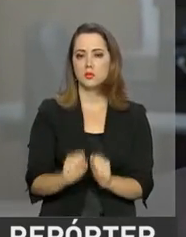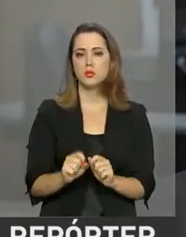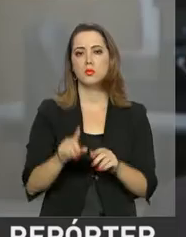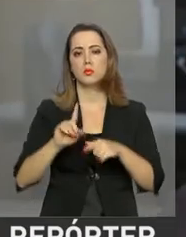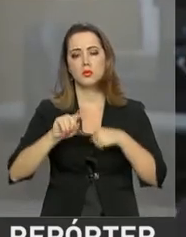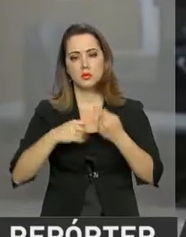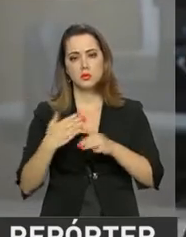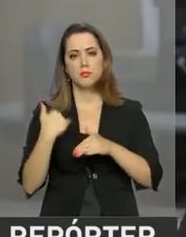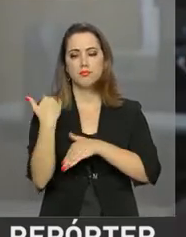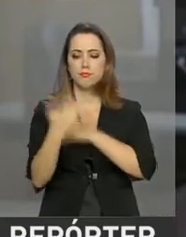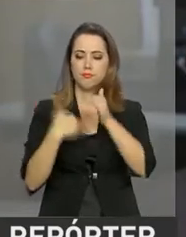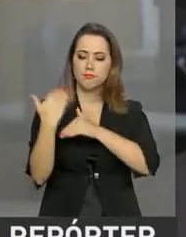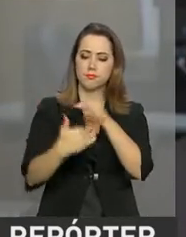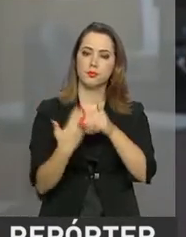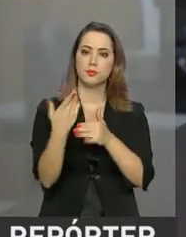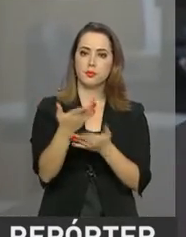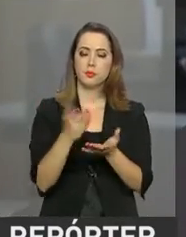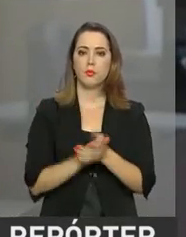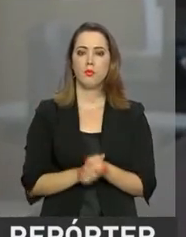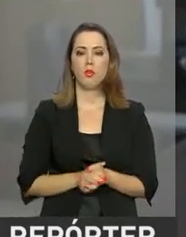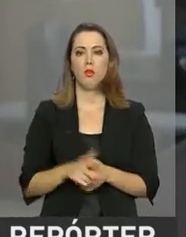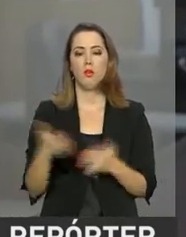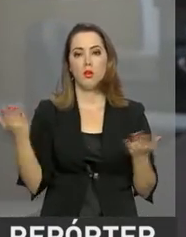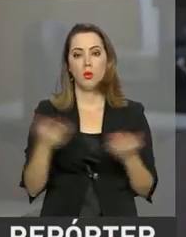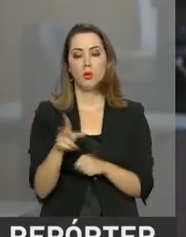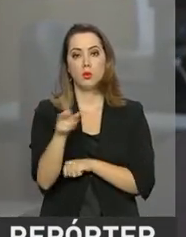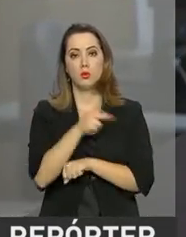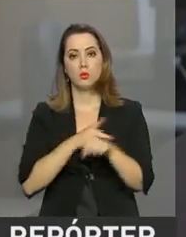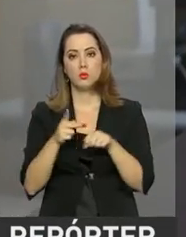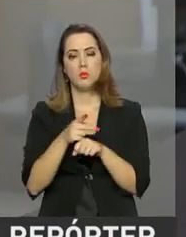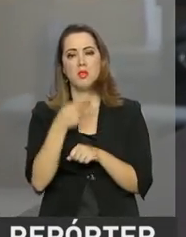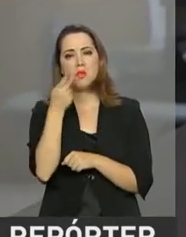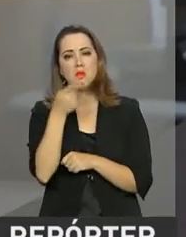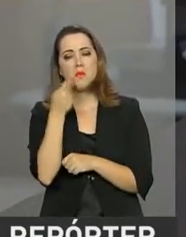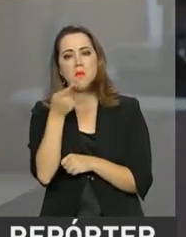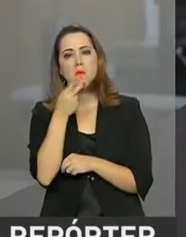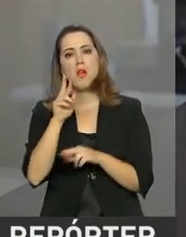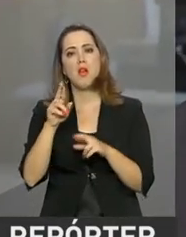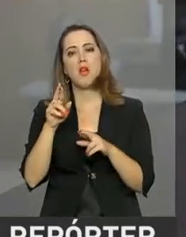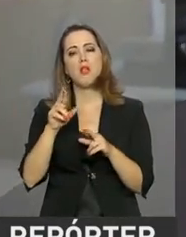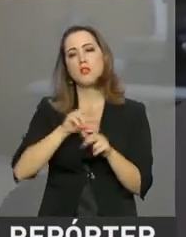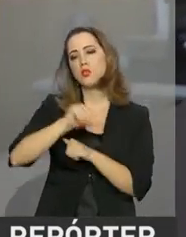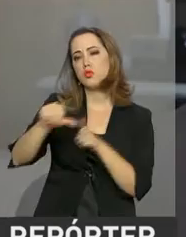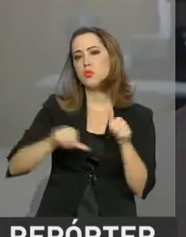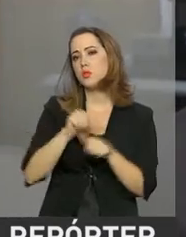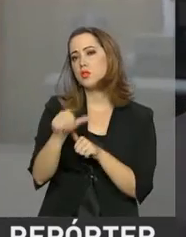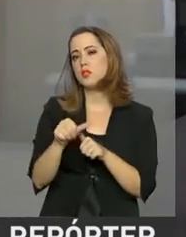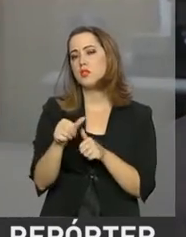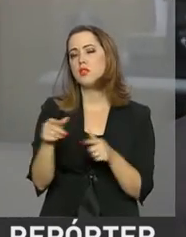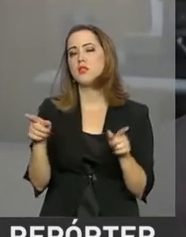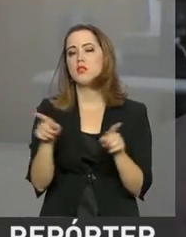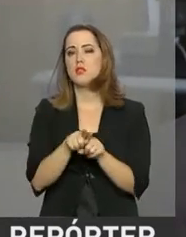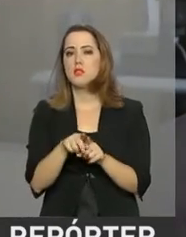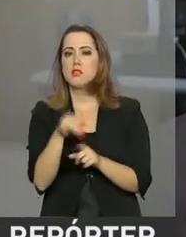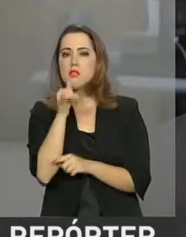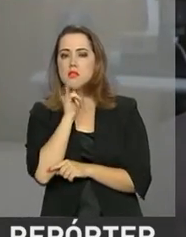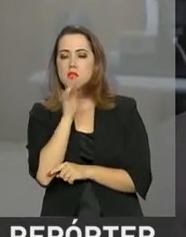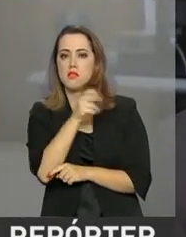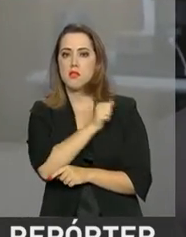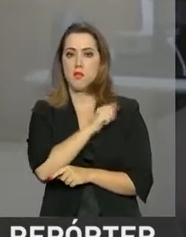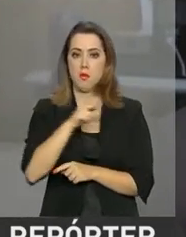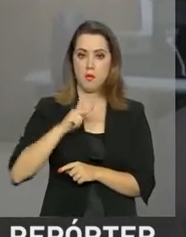empregos esse é o momento do país onde se fala muito de reformas por exemplo da previdência e também a reforma